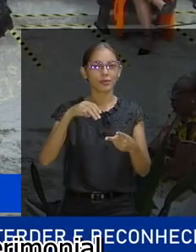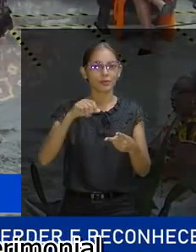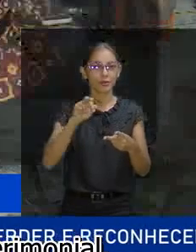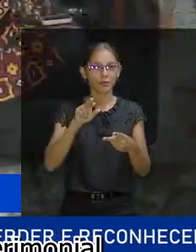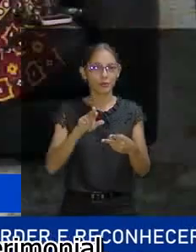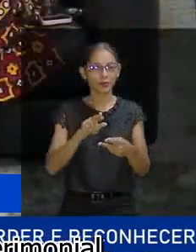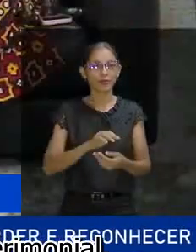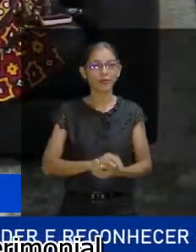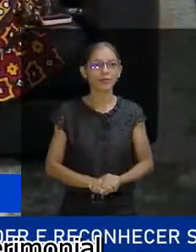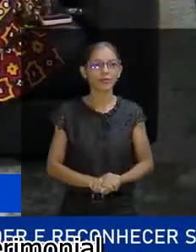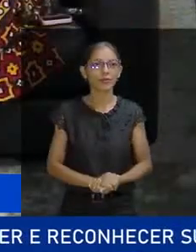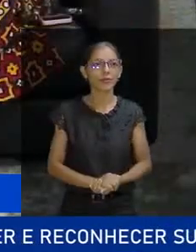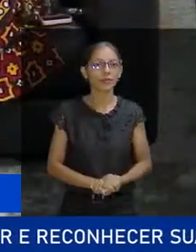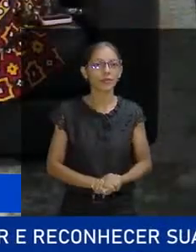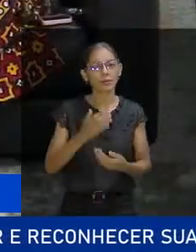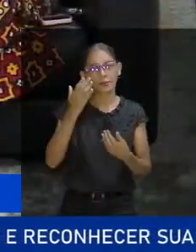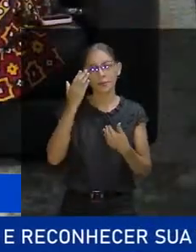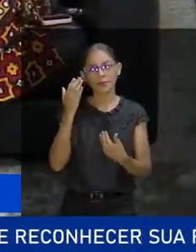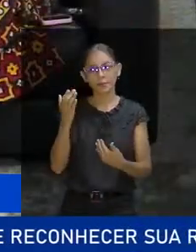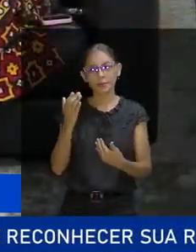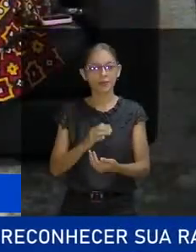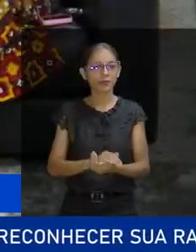obrigado e eu devolvo a palavra ao cerimonial.